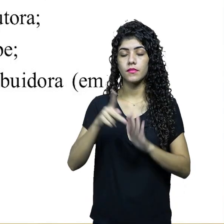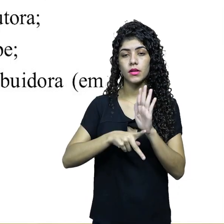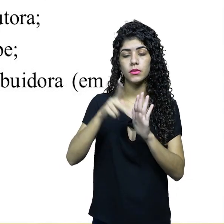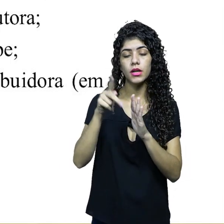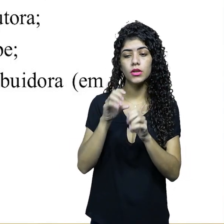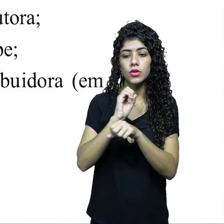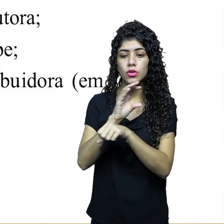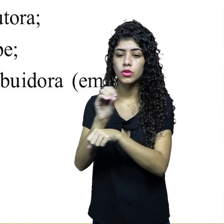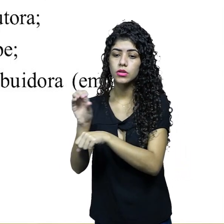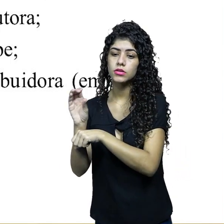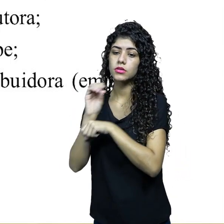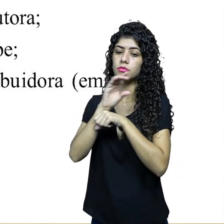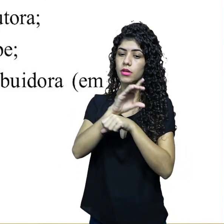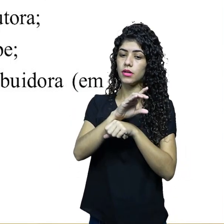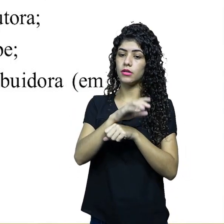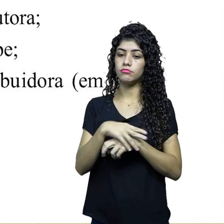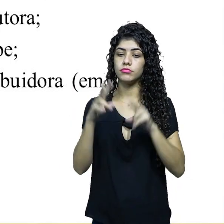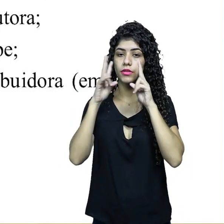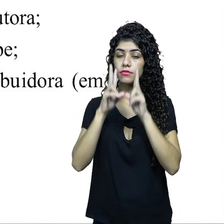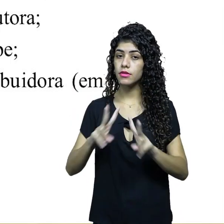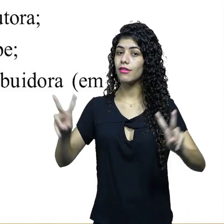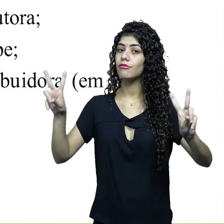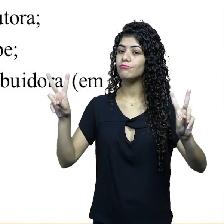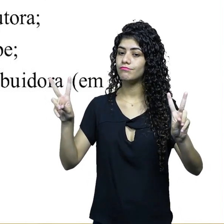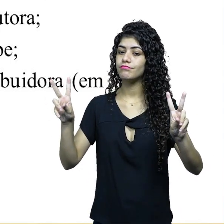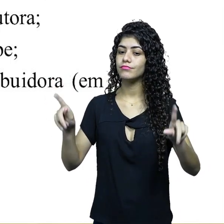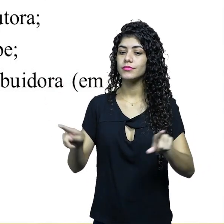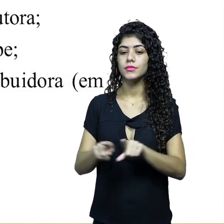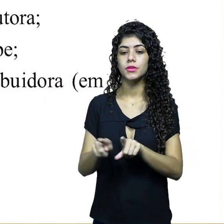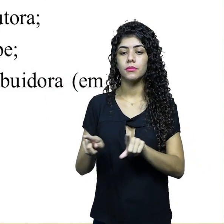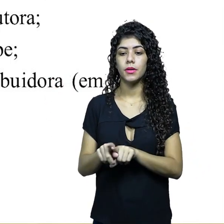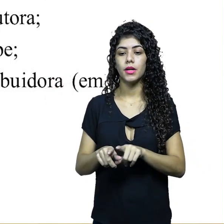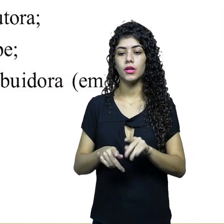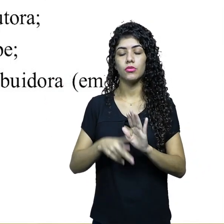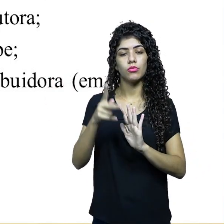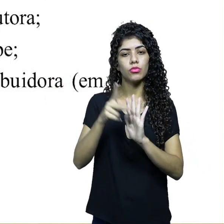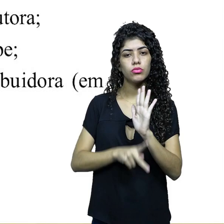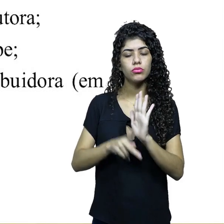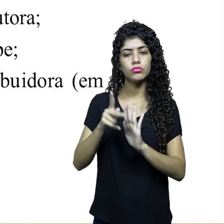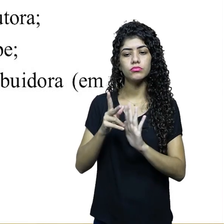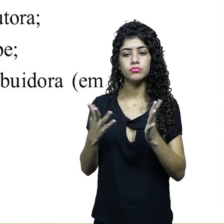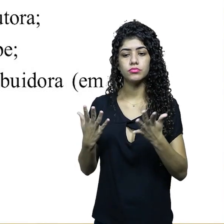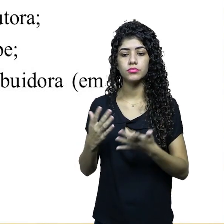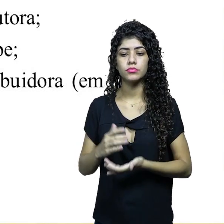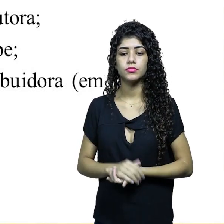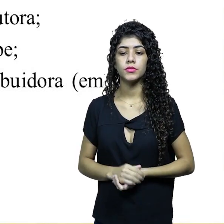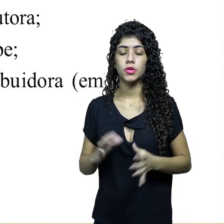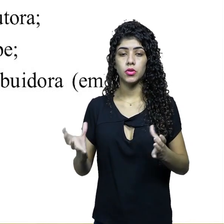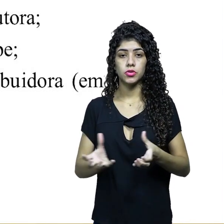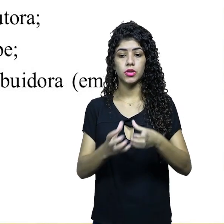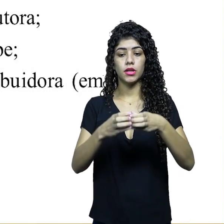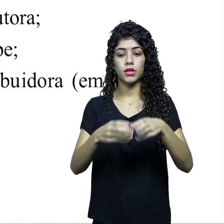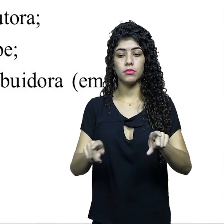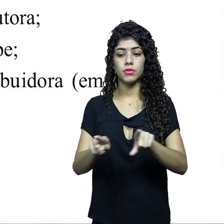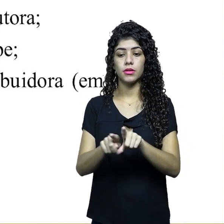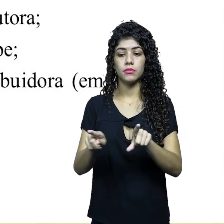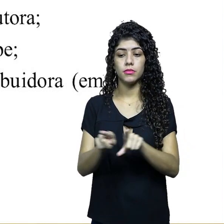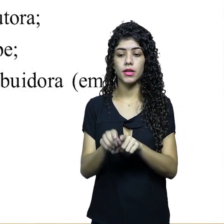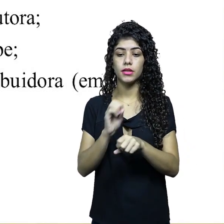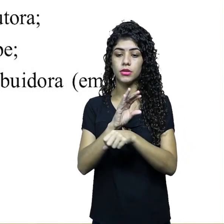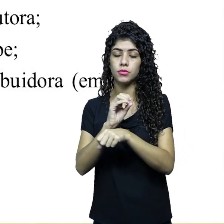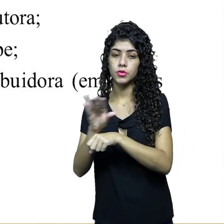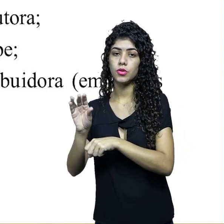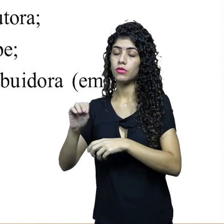e distribuição, previsão de receitas, currículo da produtora, currículo de equipe, currículo